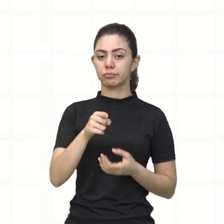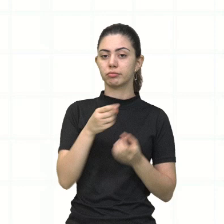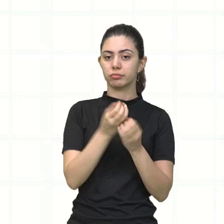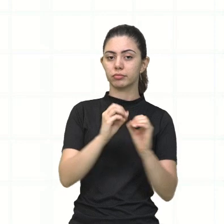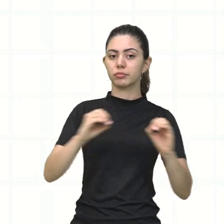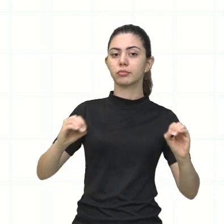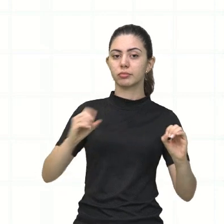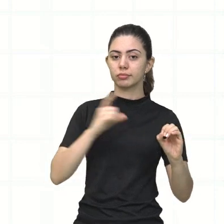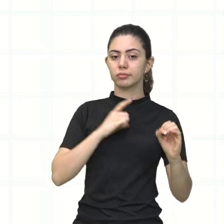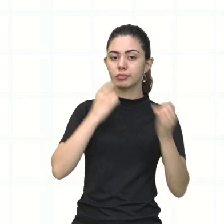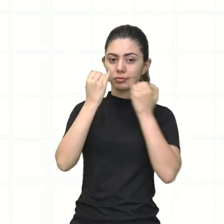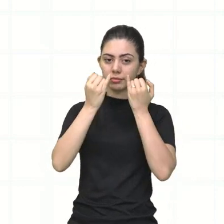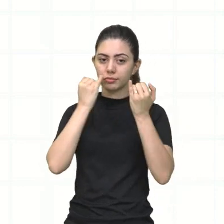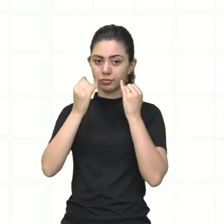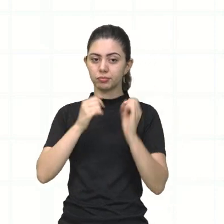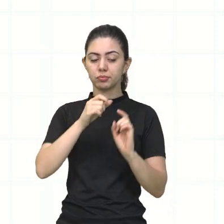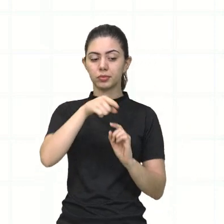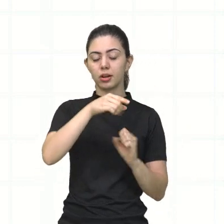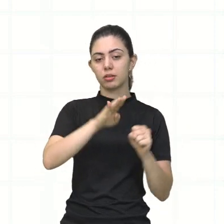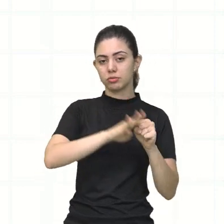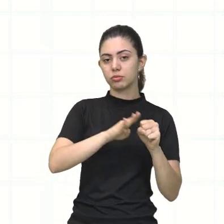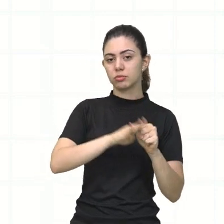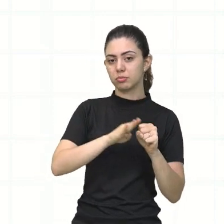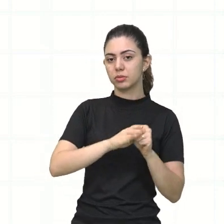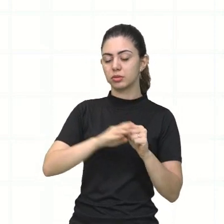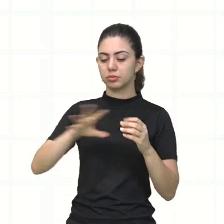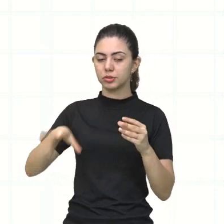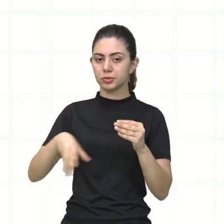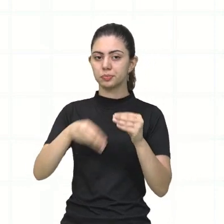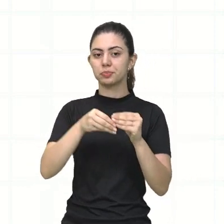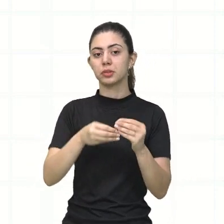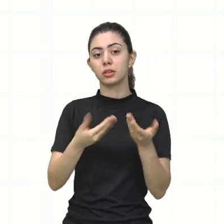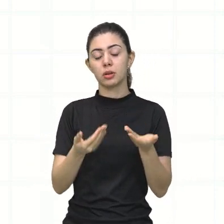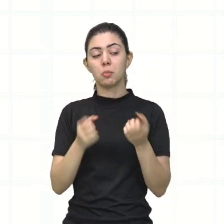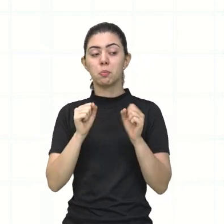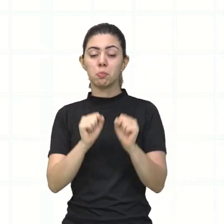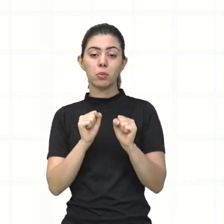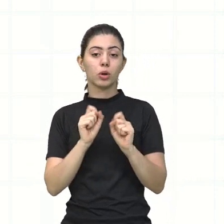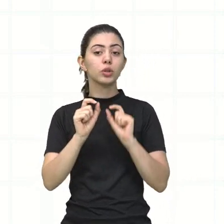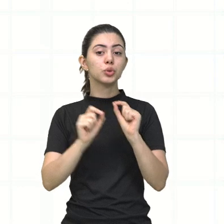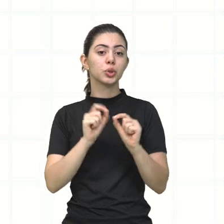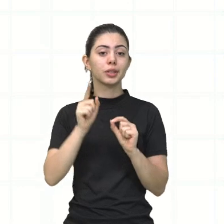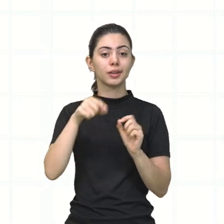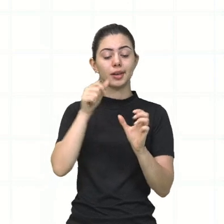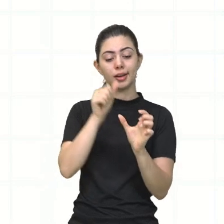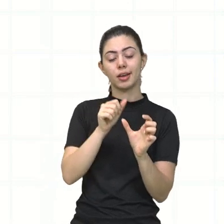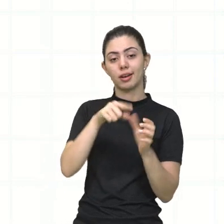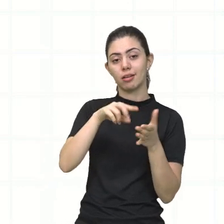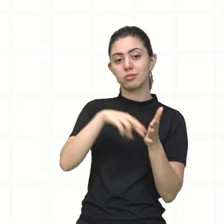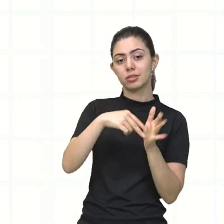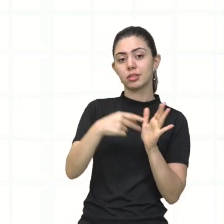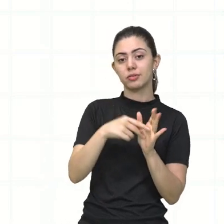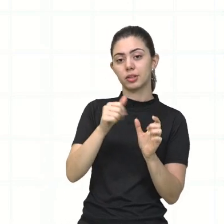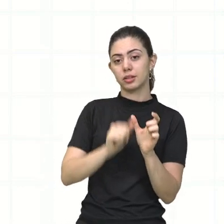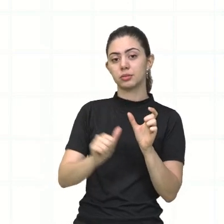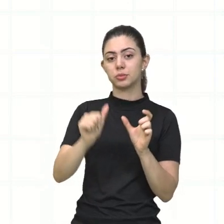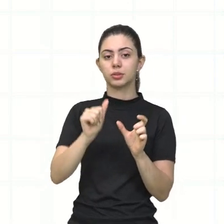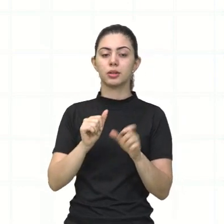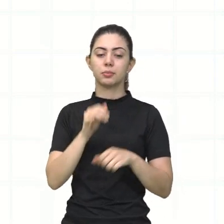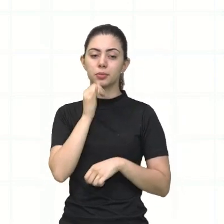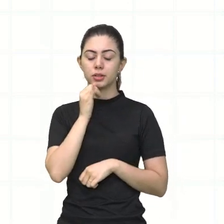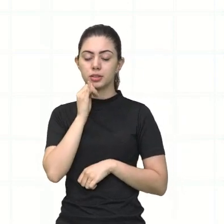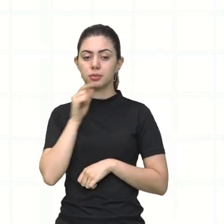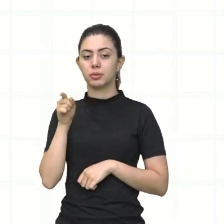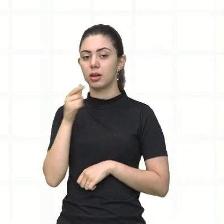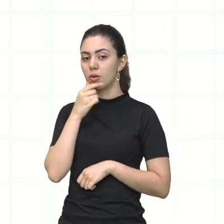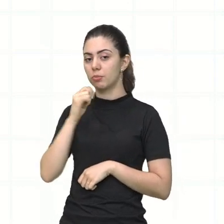fornecem informações adicionais sobre o substantivo que modificam sem restringir seu significado. Então, olha lá.